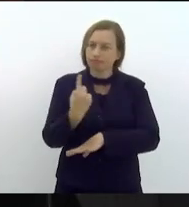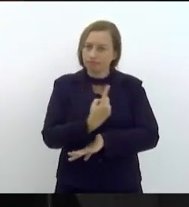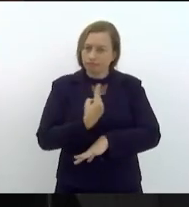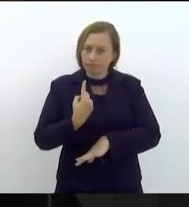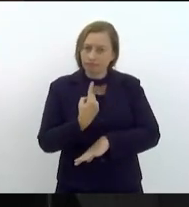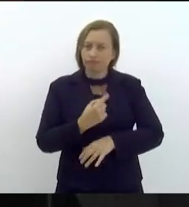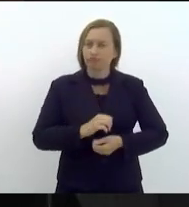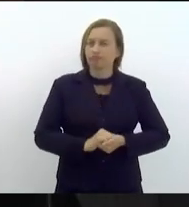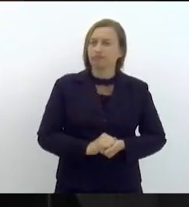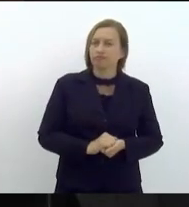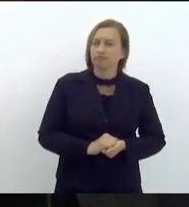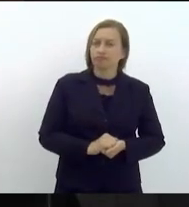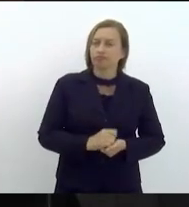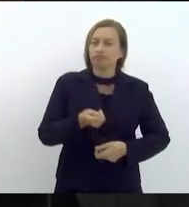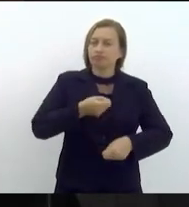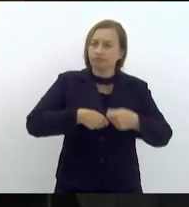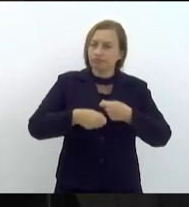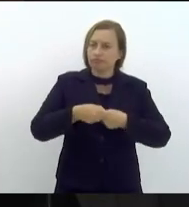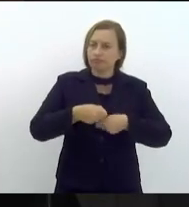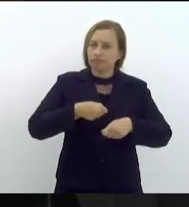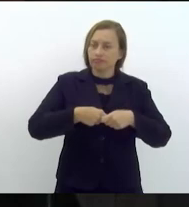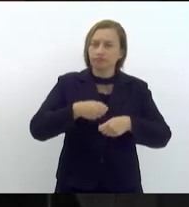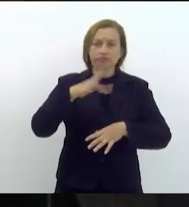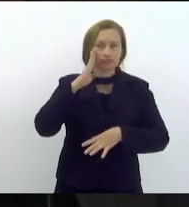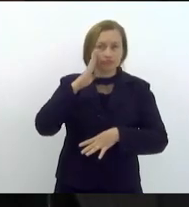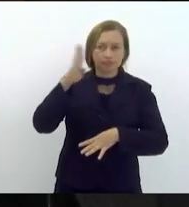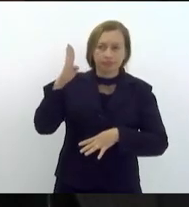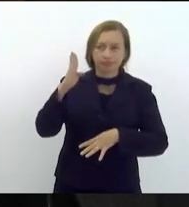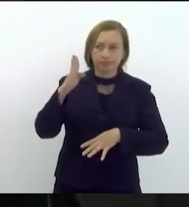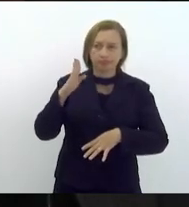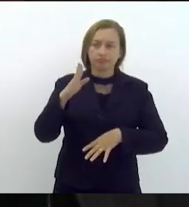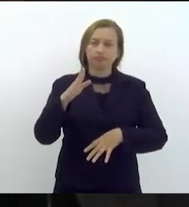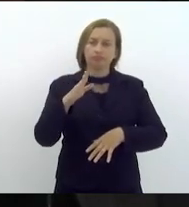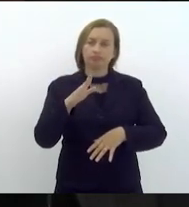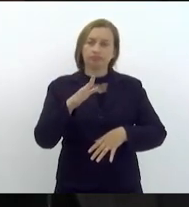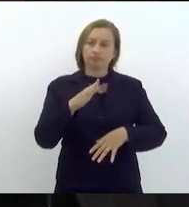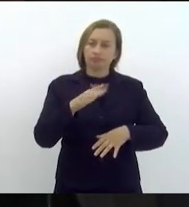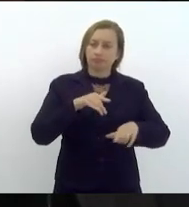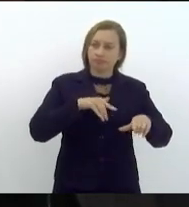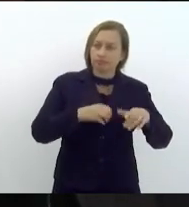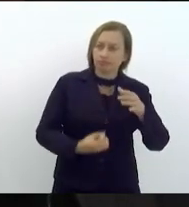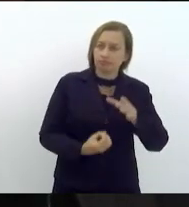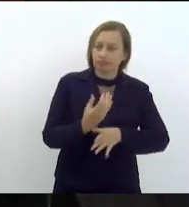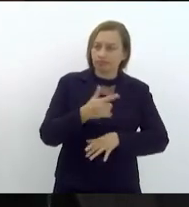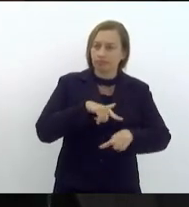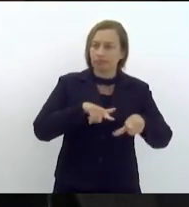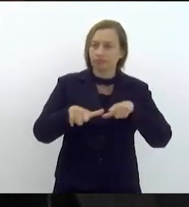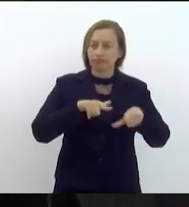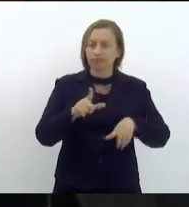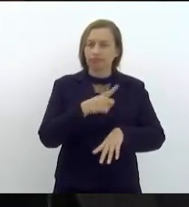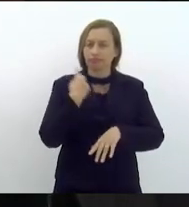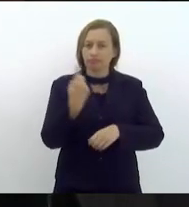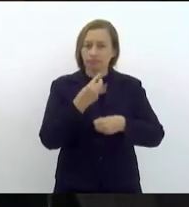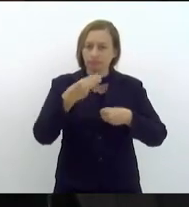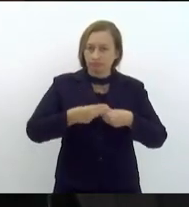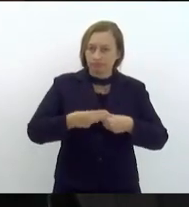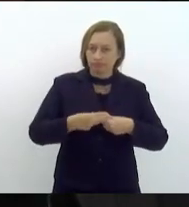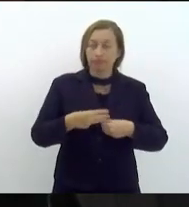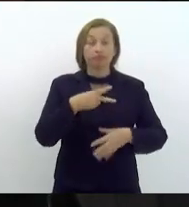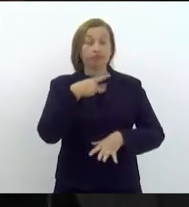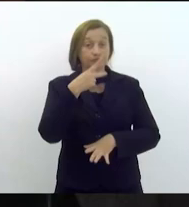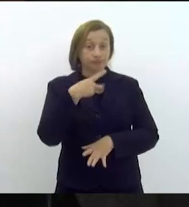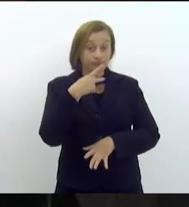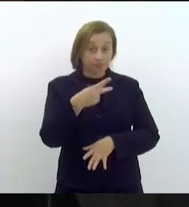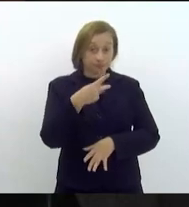e formentando o principal a geração de emprego no nosso município dizer